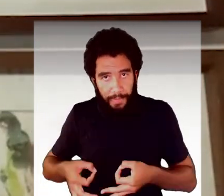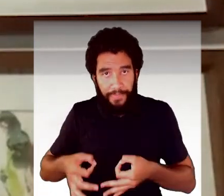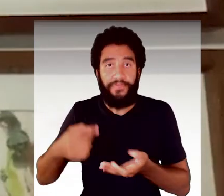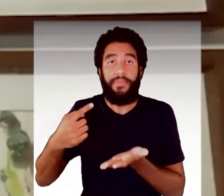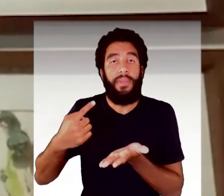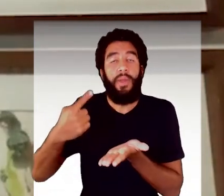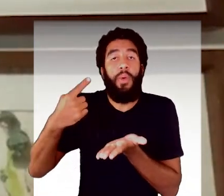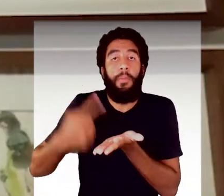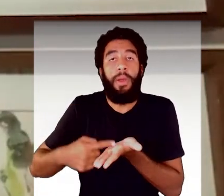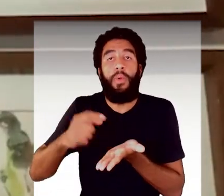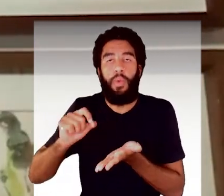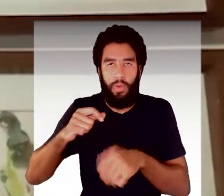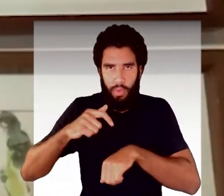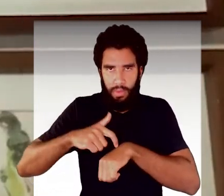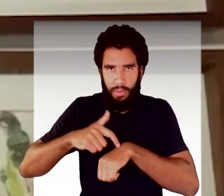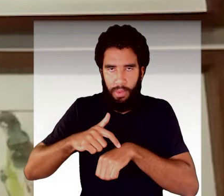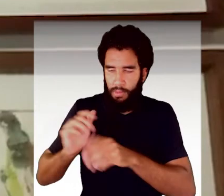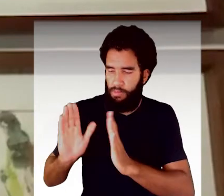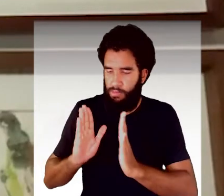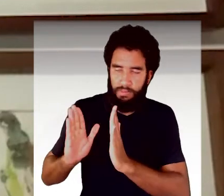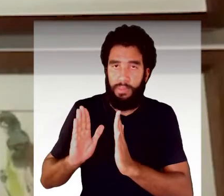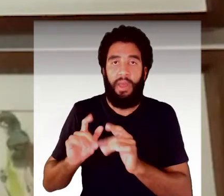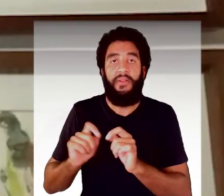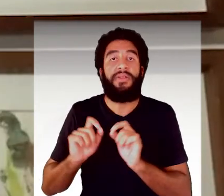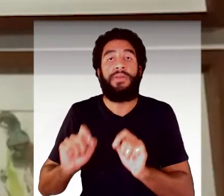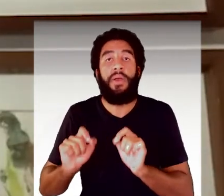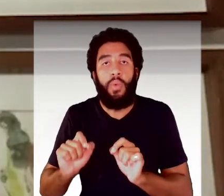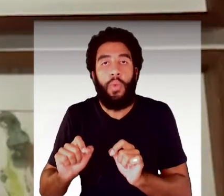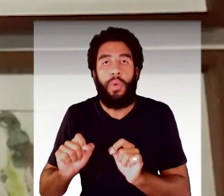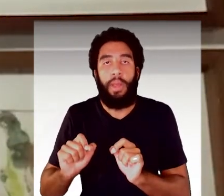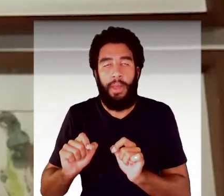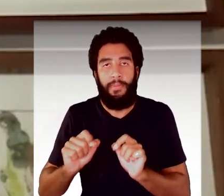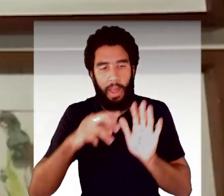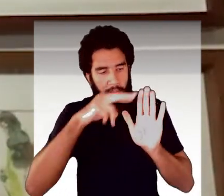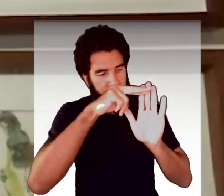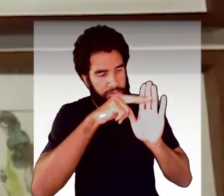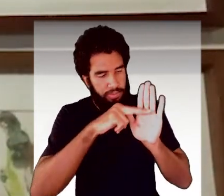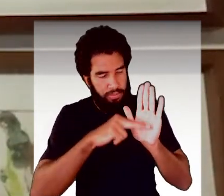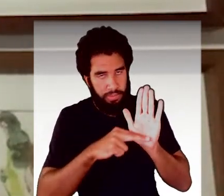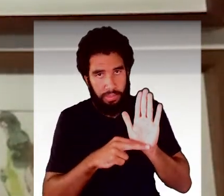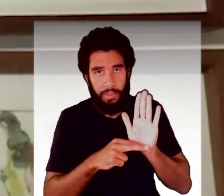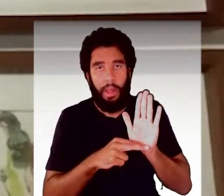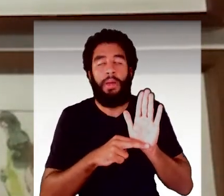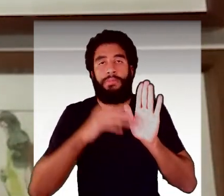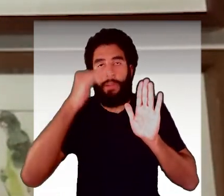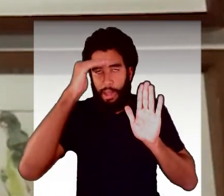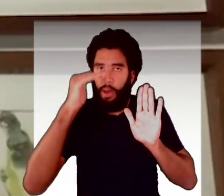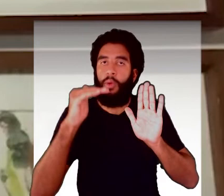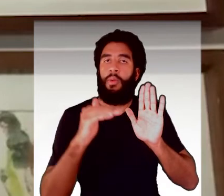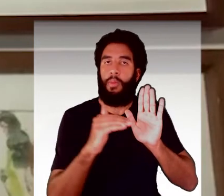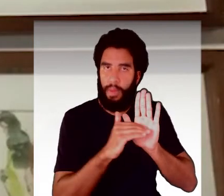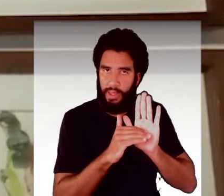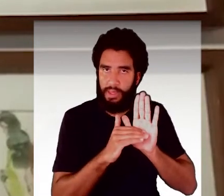se comprometem a, no prazo lá estabelecido, empreender todas as medidas necessárias para